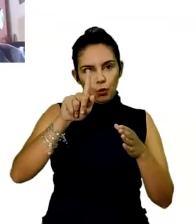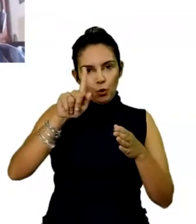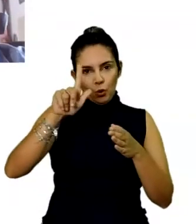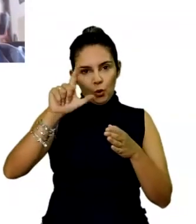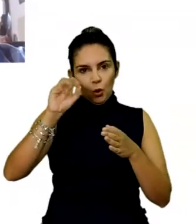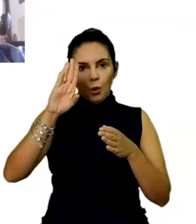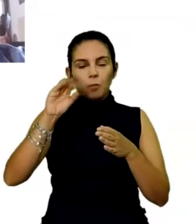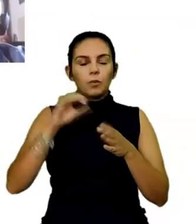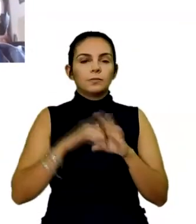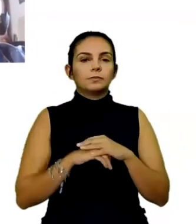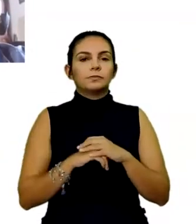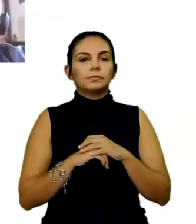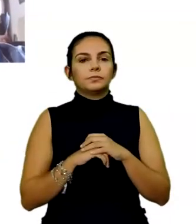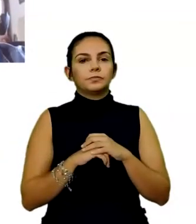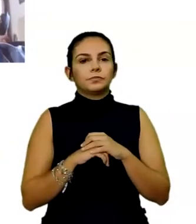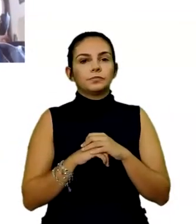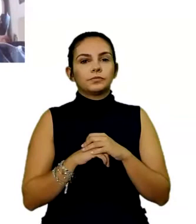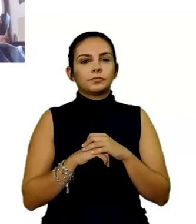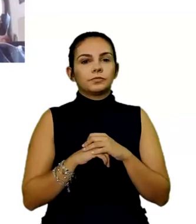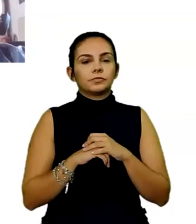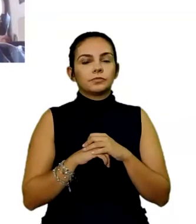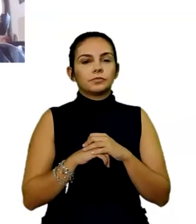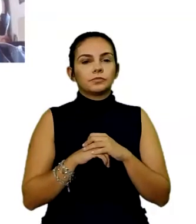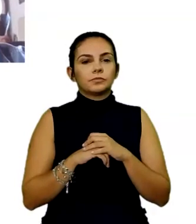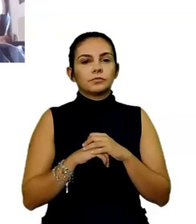do Grupo Globo, né?